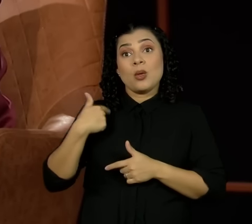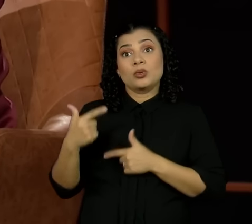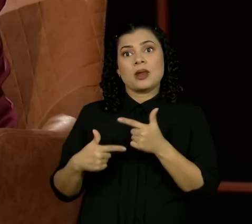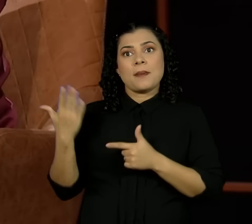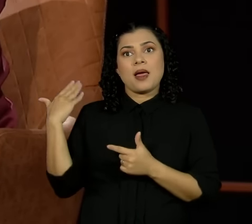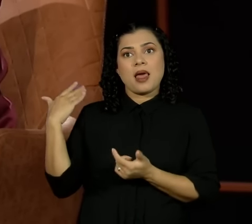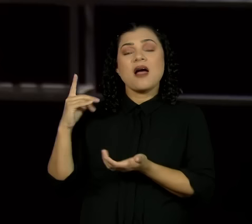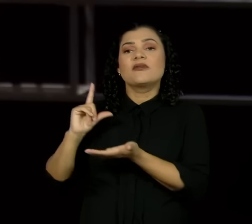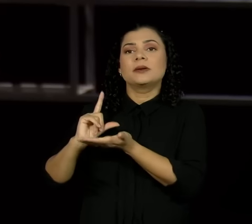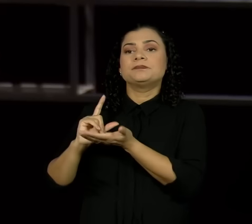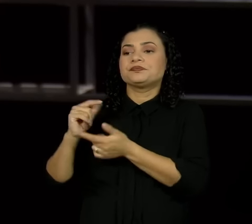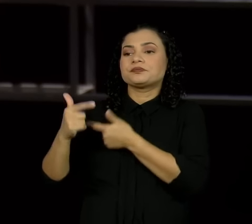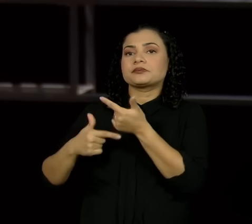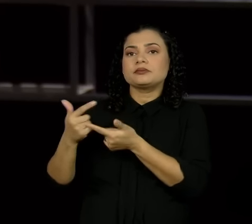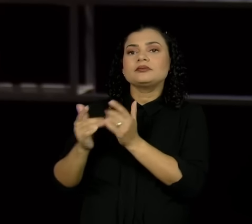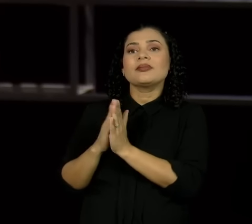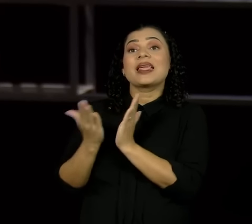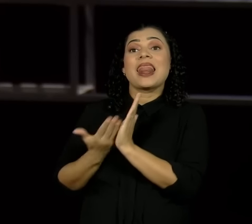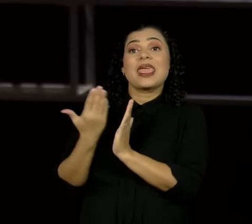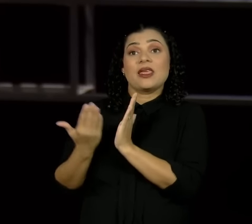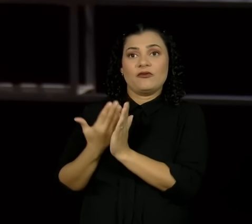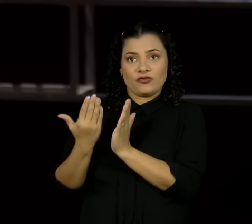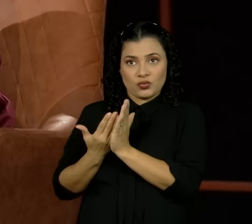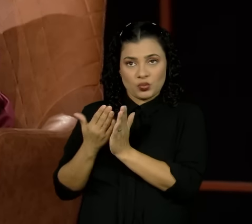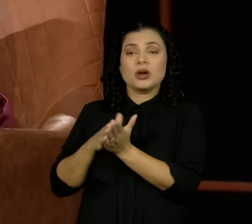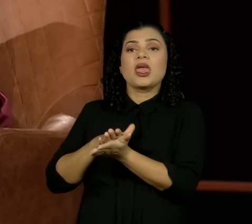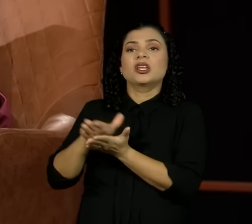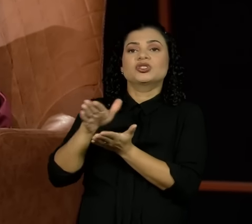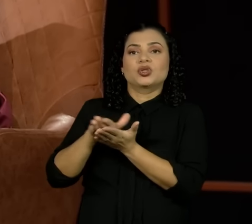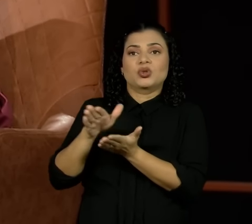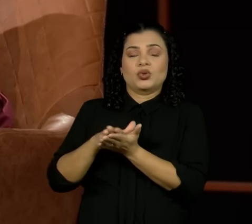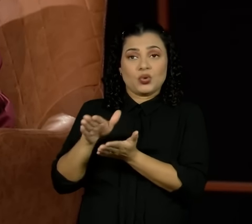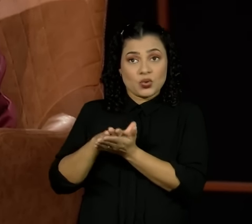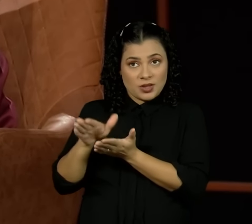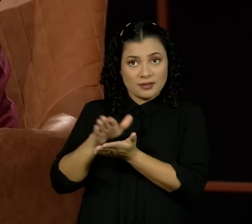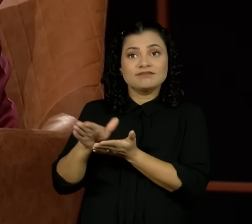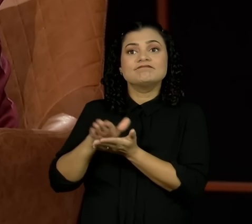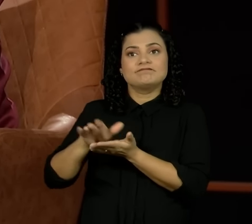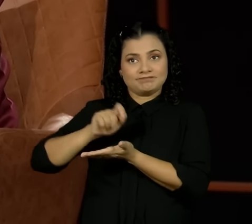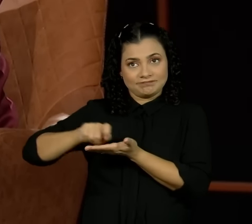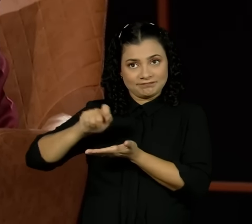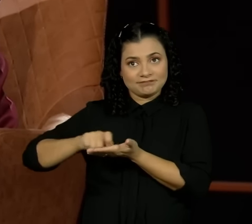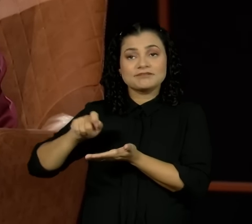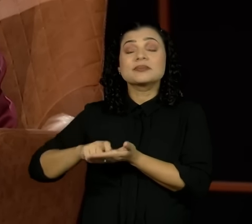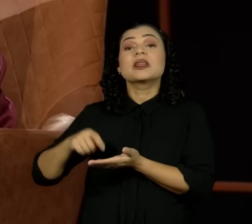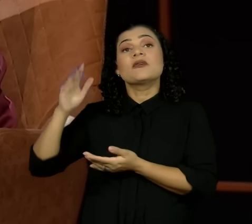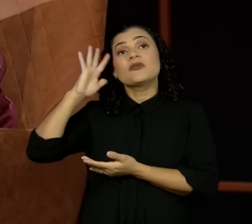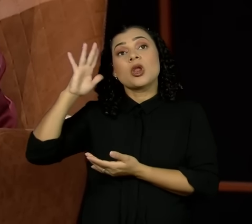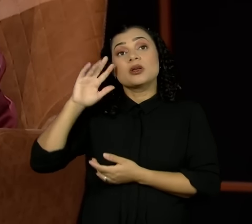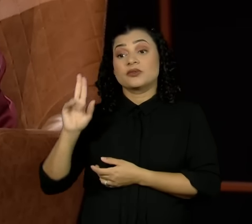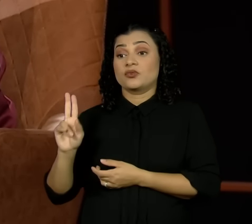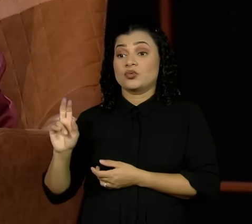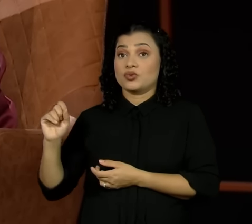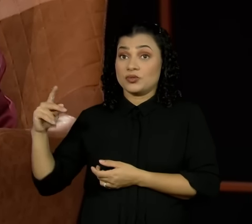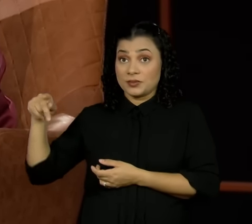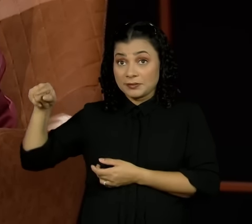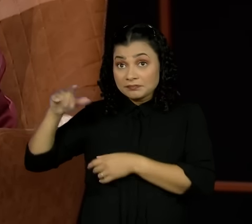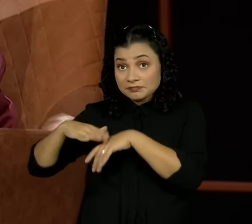Na uma editora Senzala. de livros, né? Na editora Senzala. A editora Senzala, de um filósofo da USP.